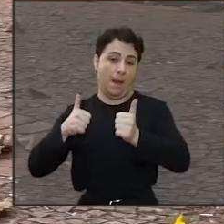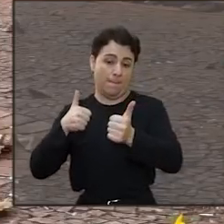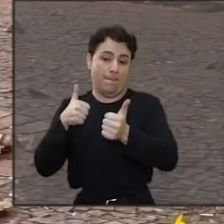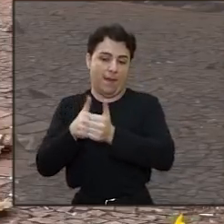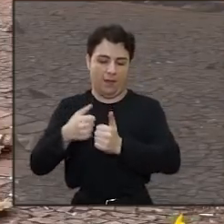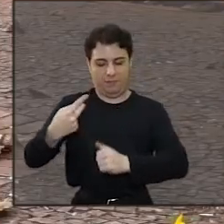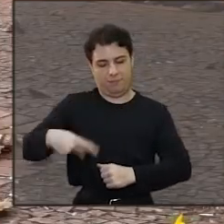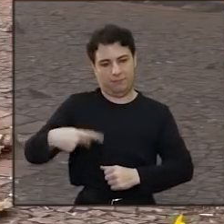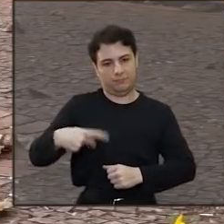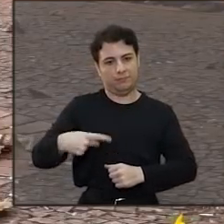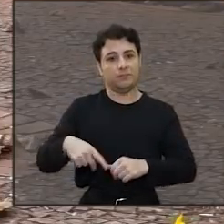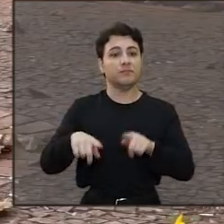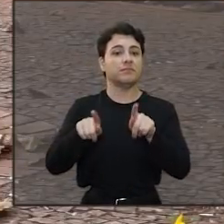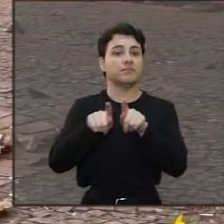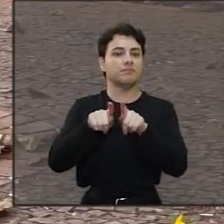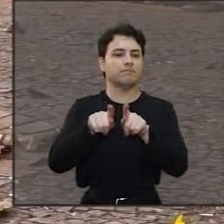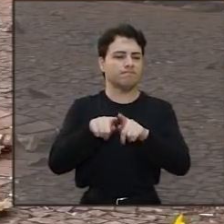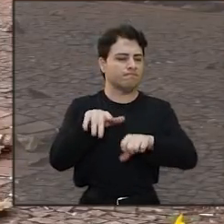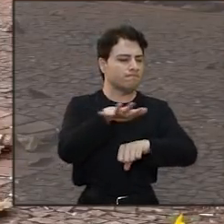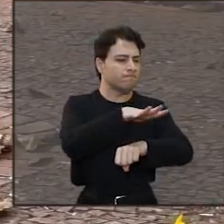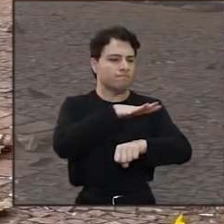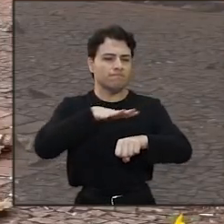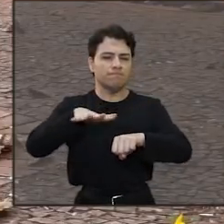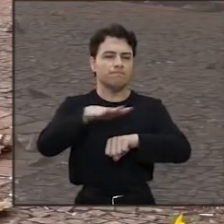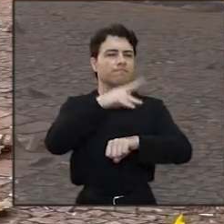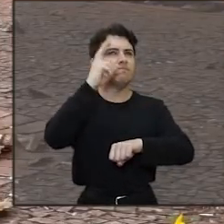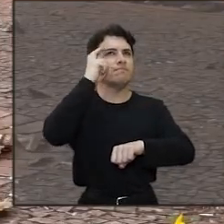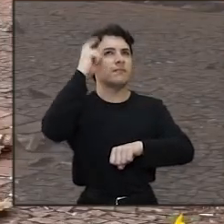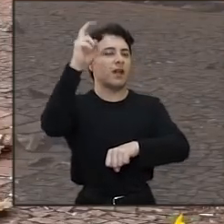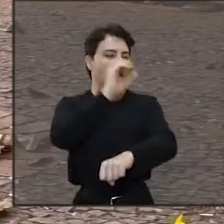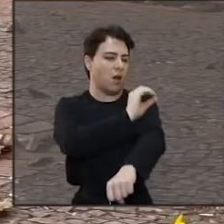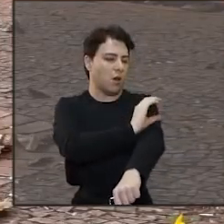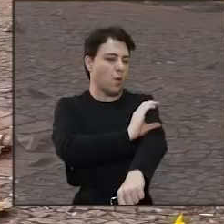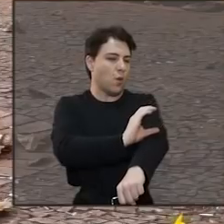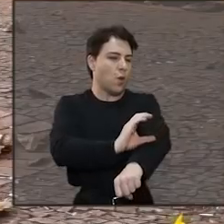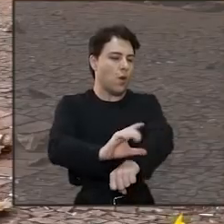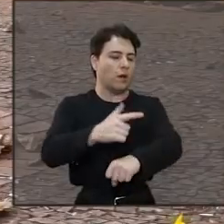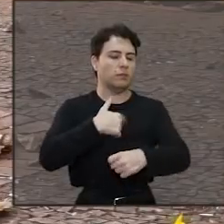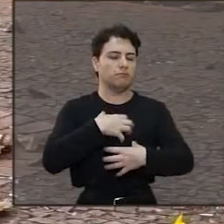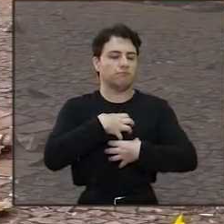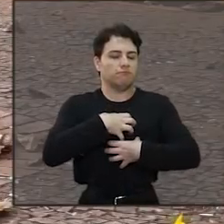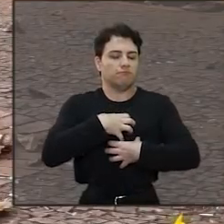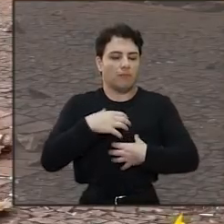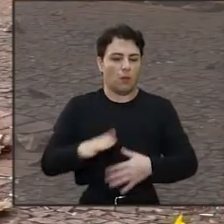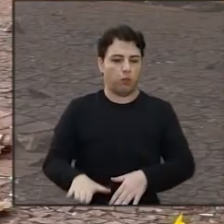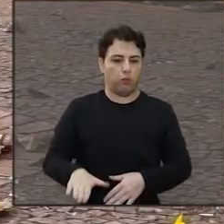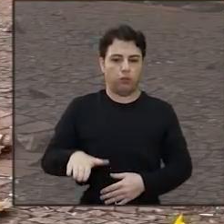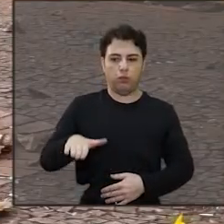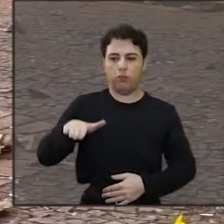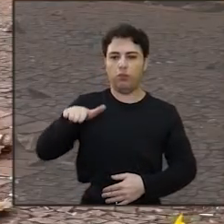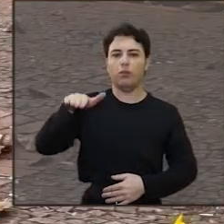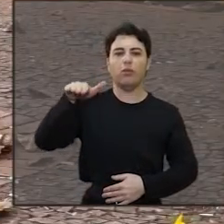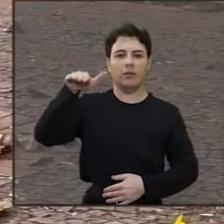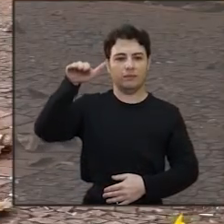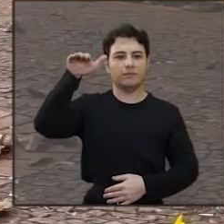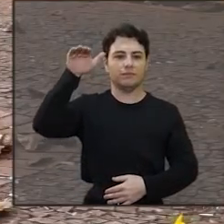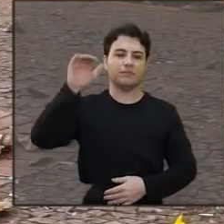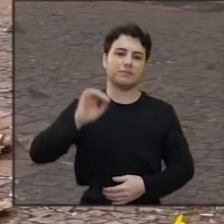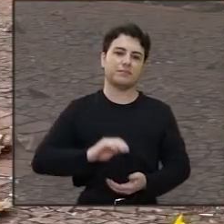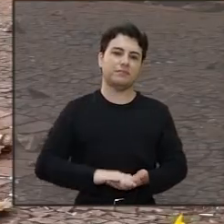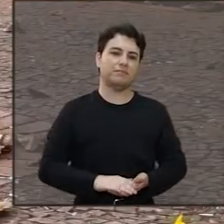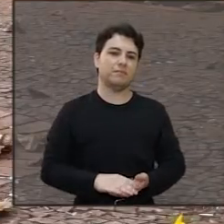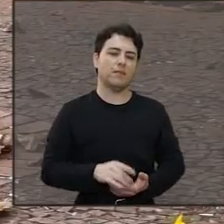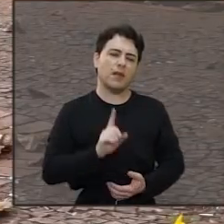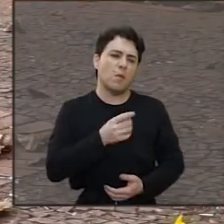Eu morava poucos quarteirões daqui. Então tem um valor cultural de crescimento da infância aqui, meu, né? Eu desenvolvi muita coisa da minha infância aqui, eu